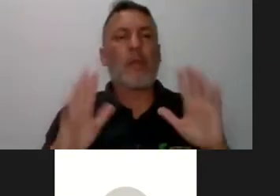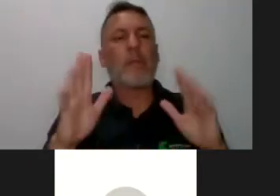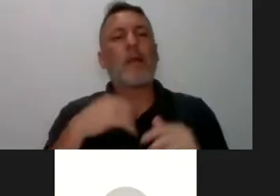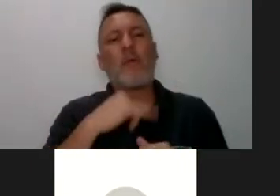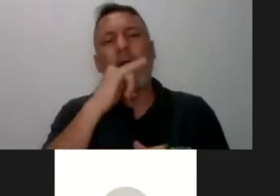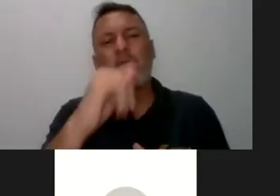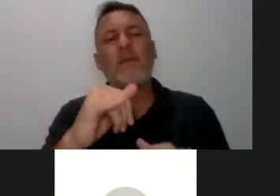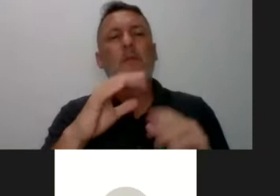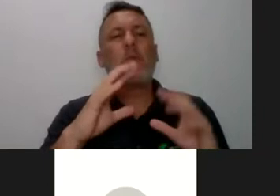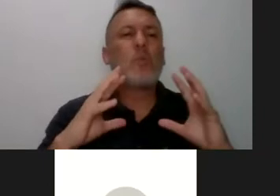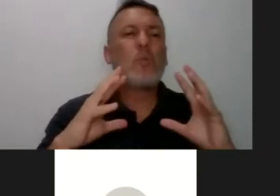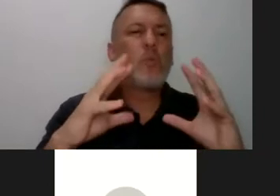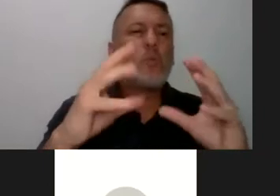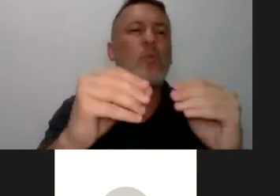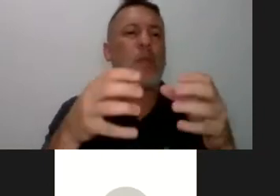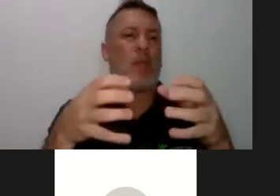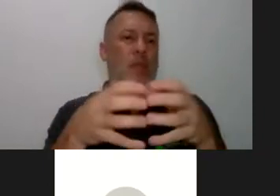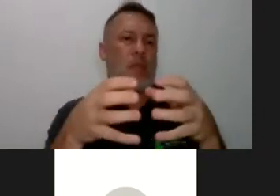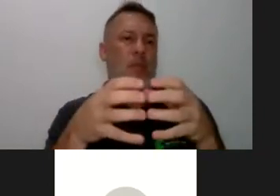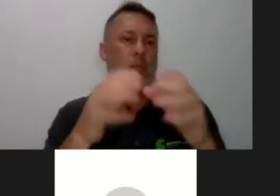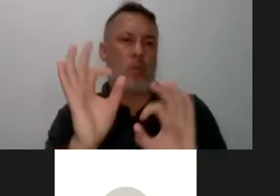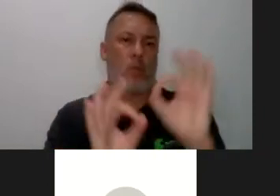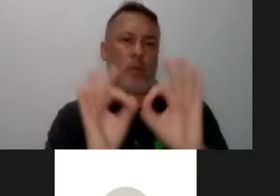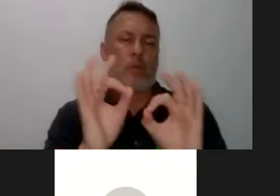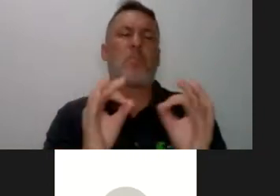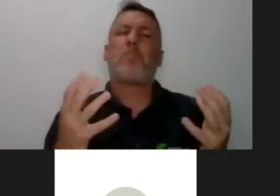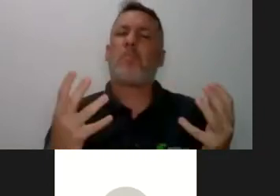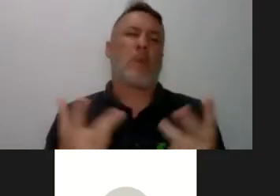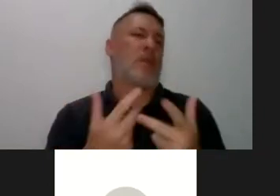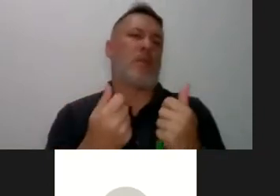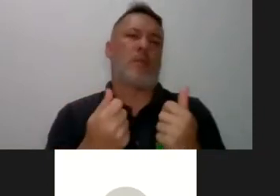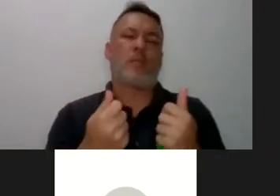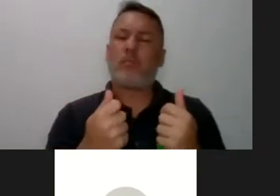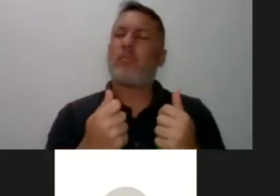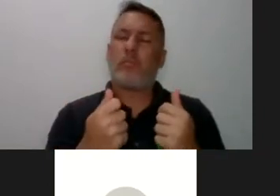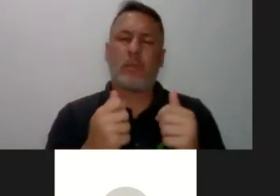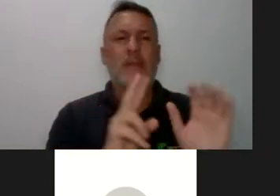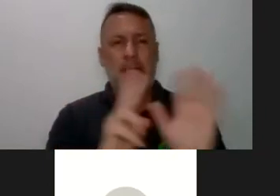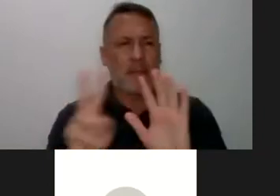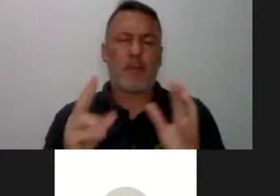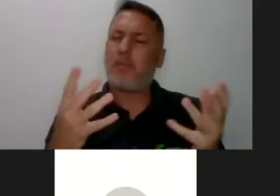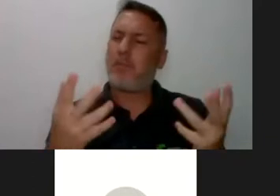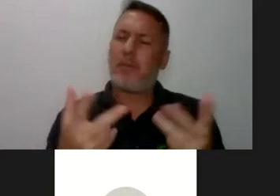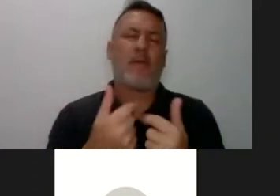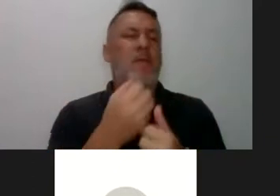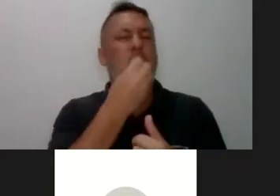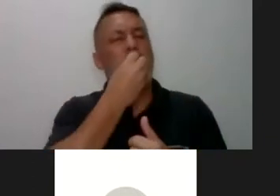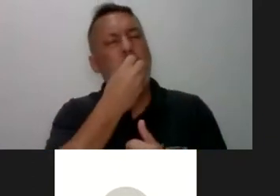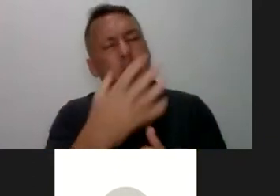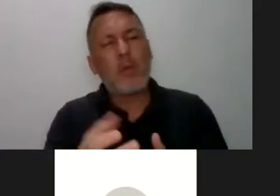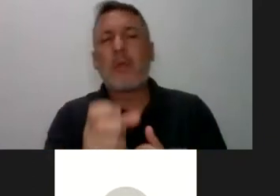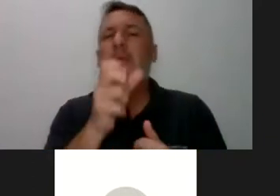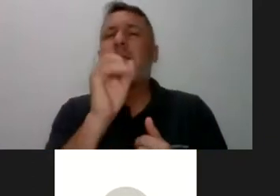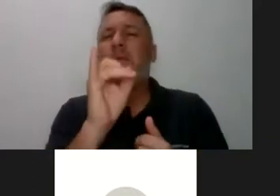equipe organizadora, sem deixar ninguém fora, foi tudo maravilhoso. Foi tudo muito bom. Se alguma